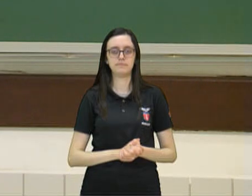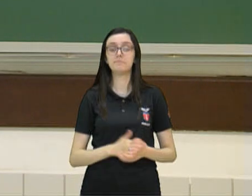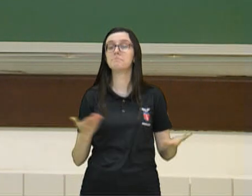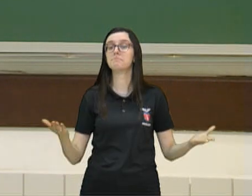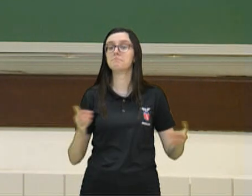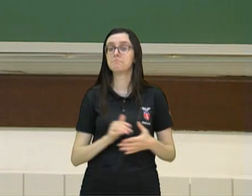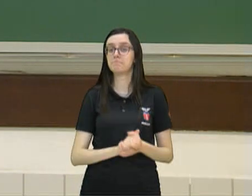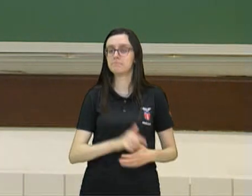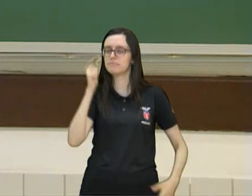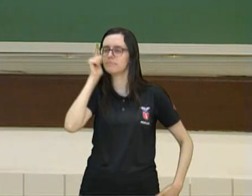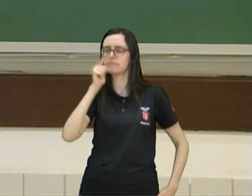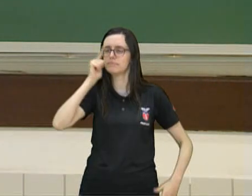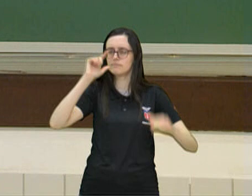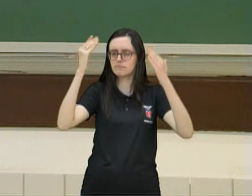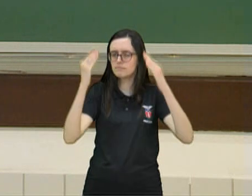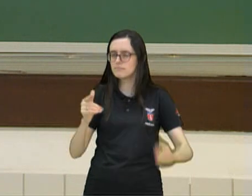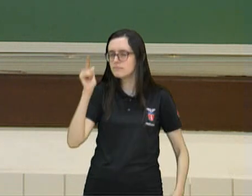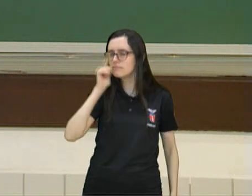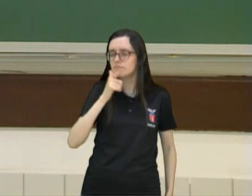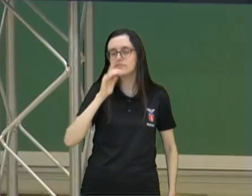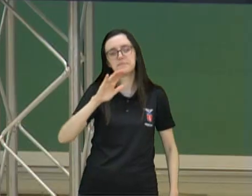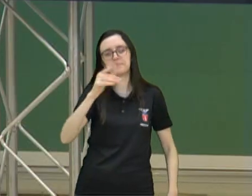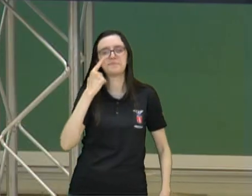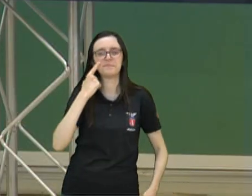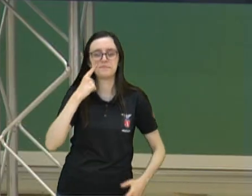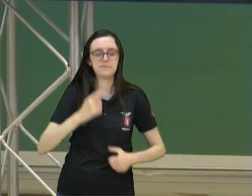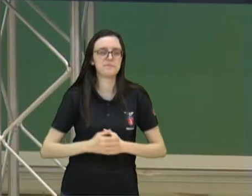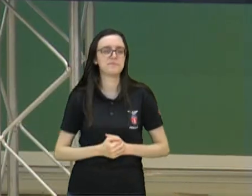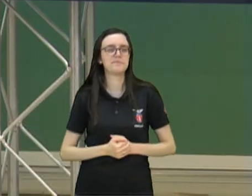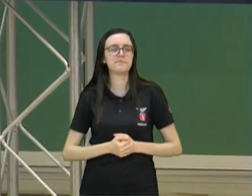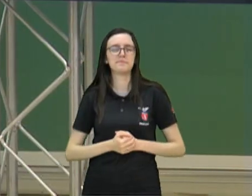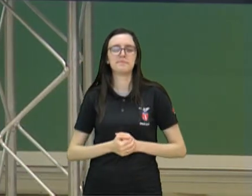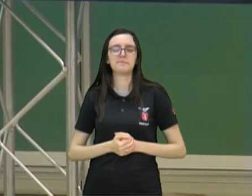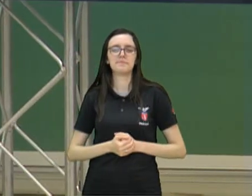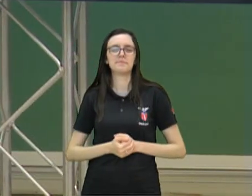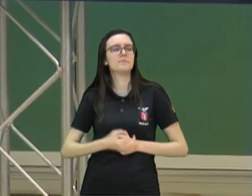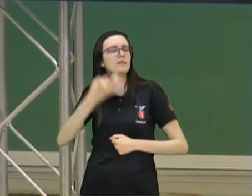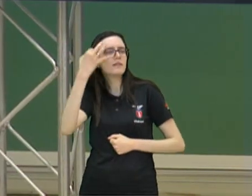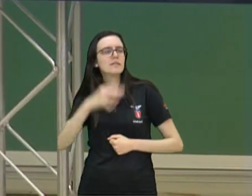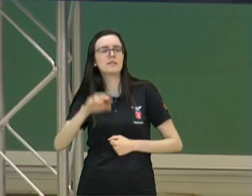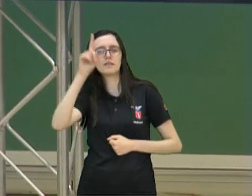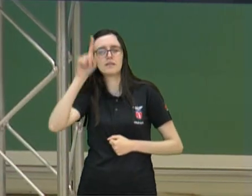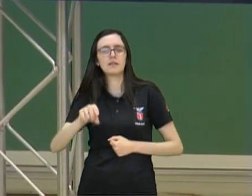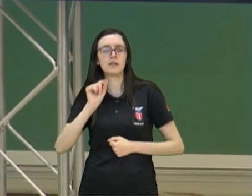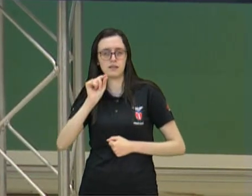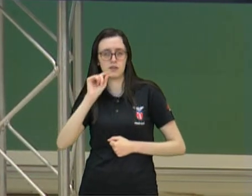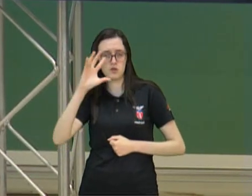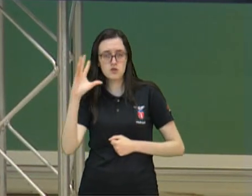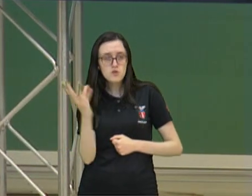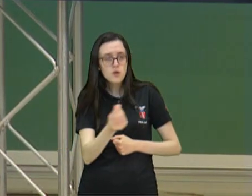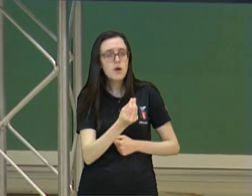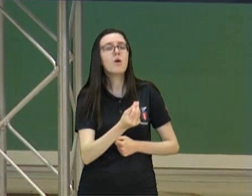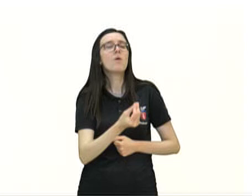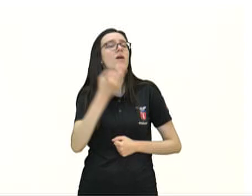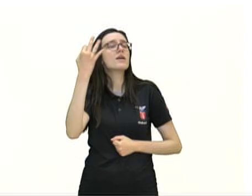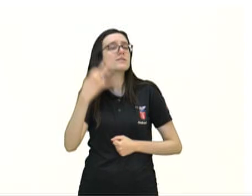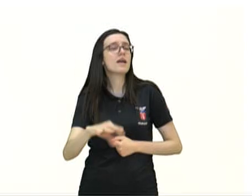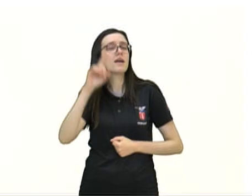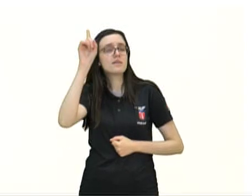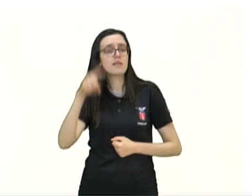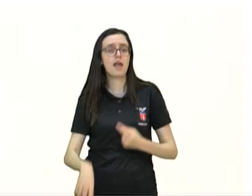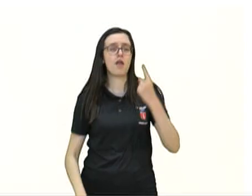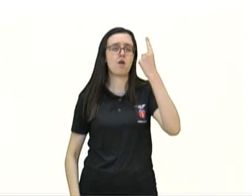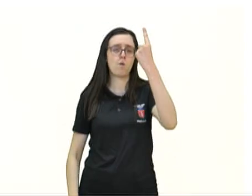Então, conseguiram analisar aí? Olha só, todas estão corretas? Não, estão corretas a 1,